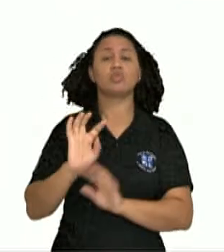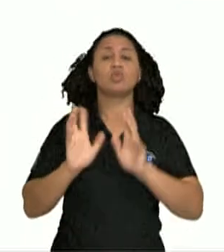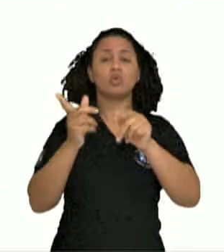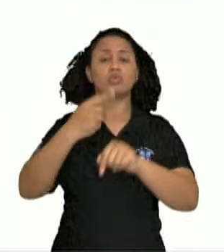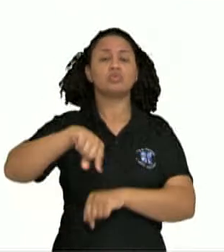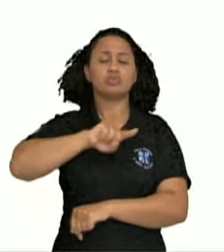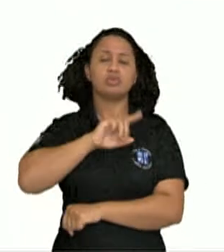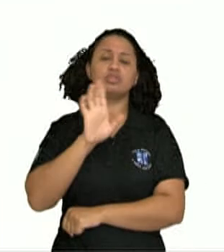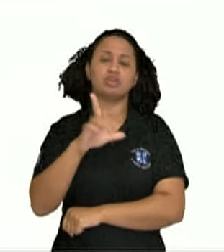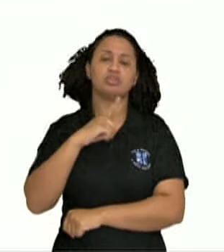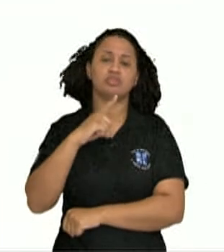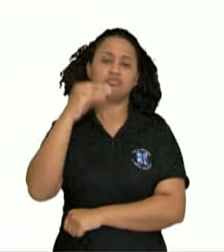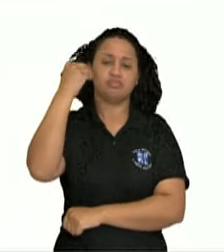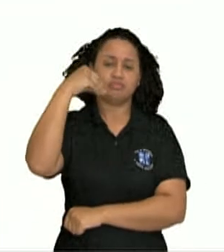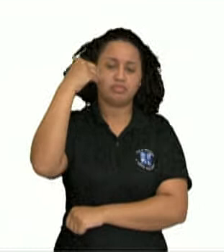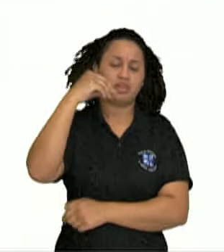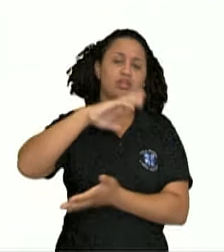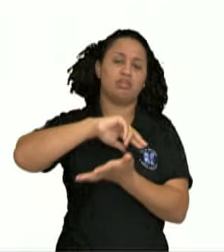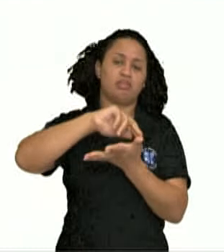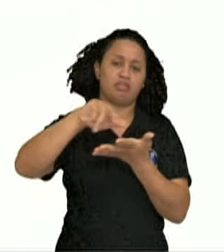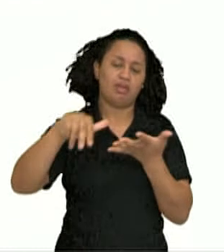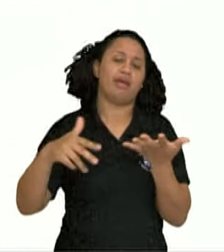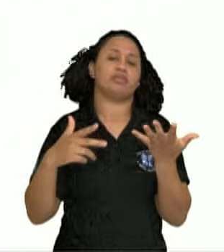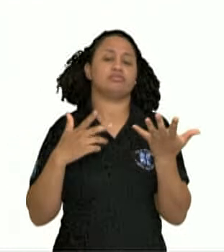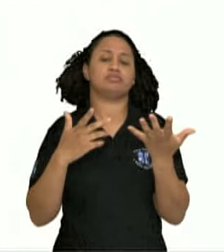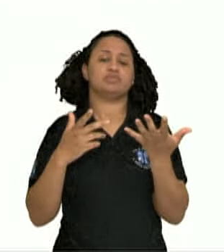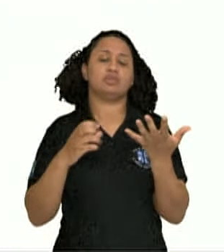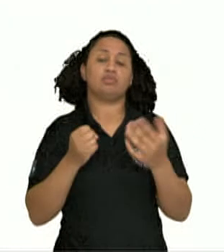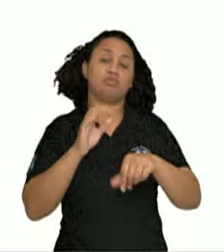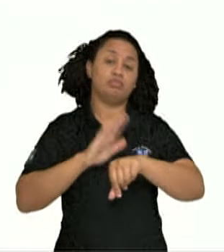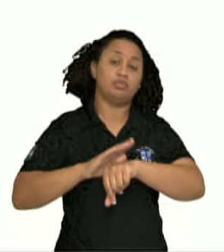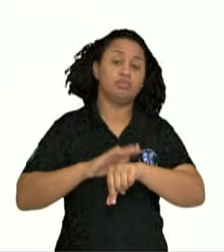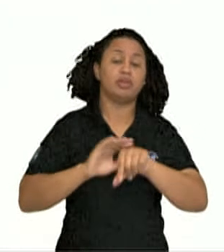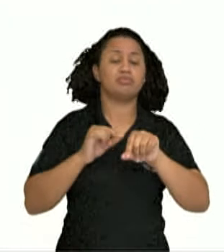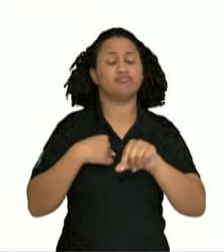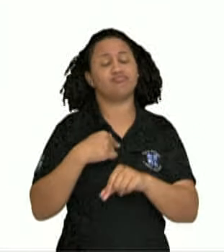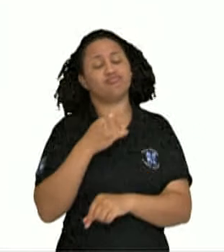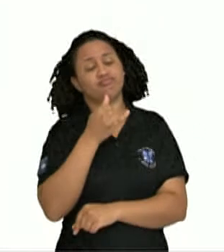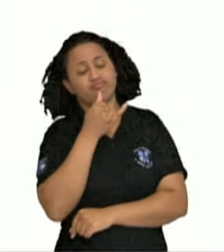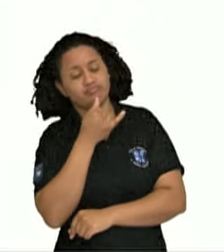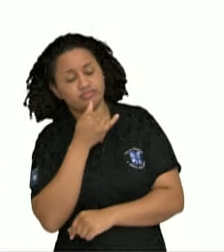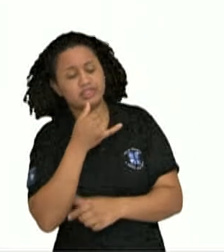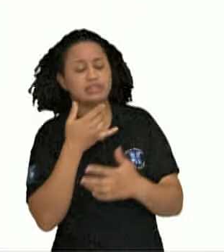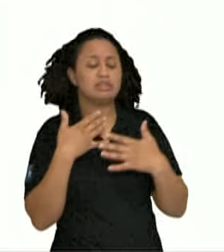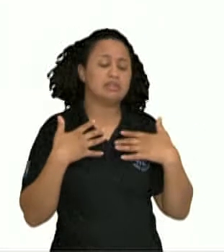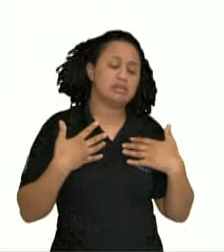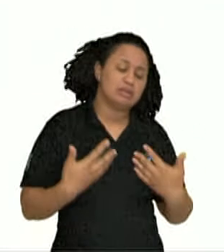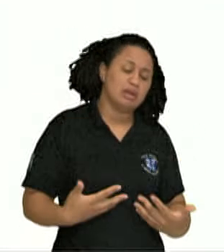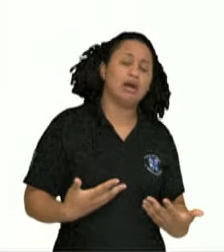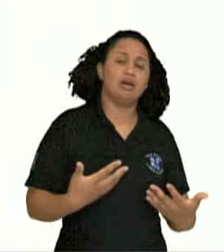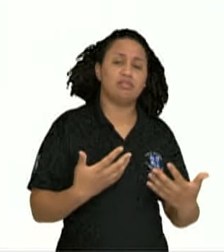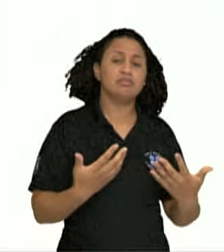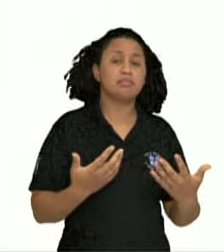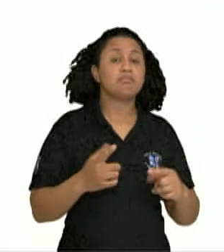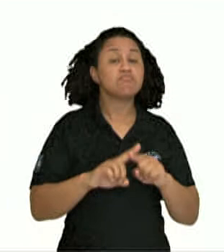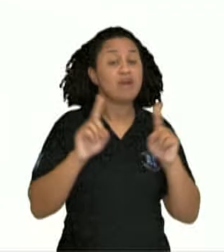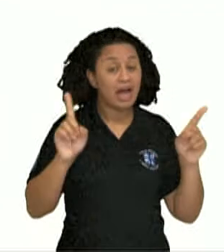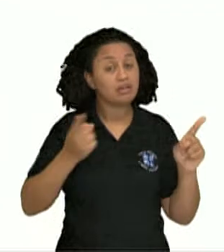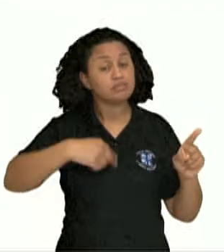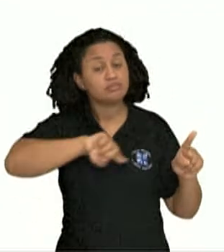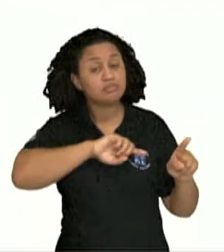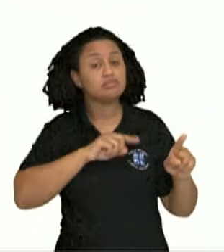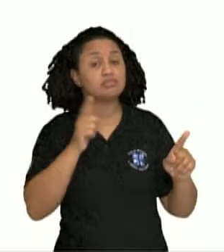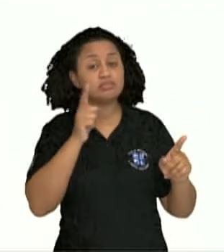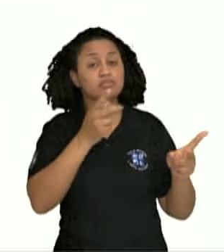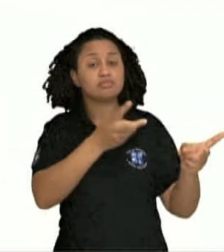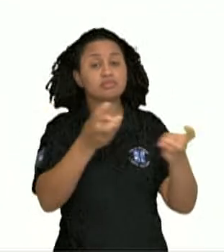já passamos por várias experiências de, em algum momento, desanimar por algum motivo, mas a gente percebe